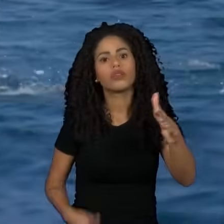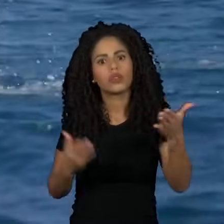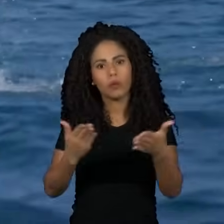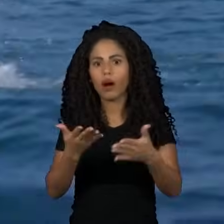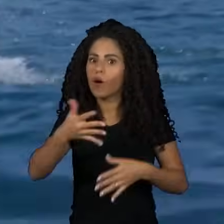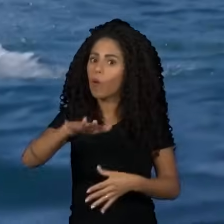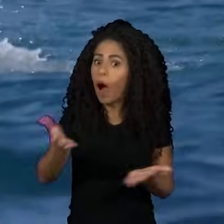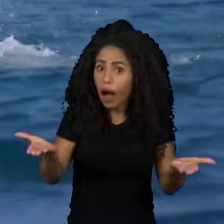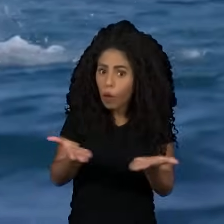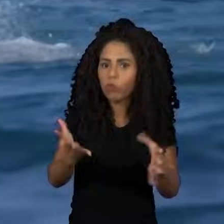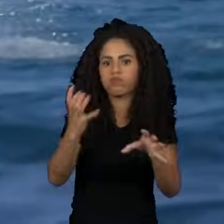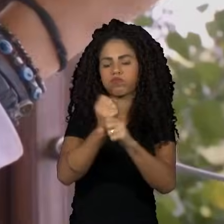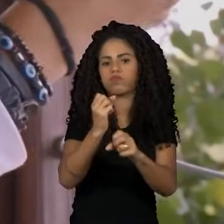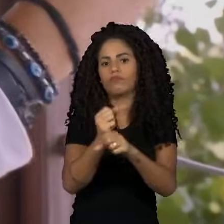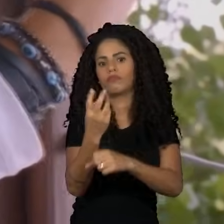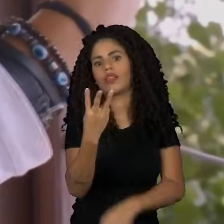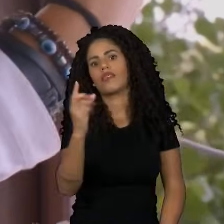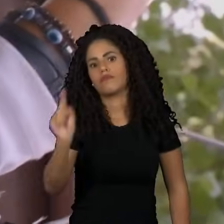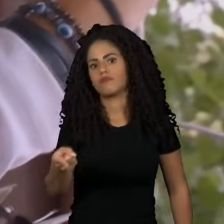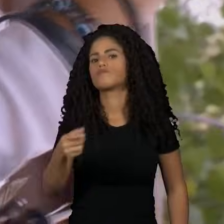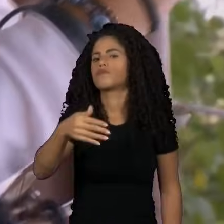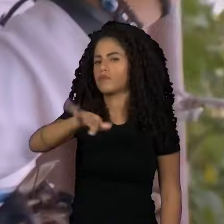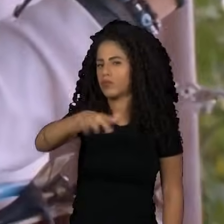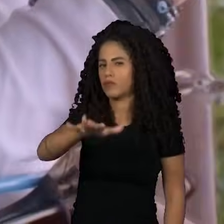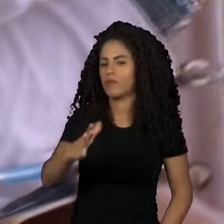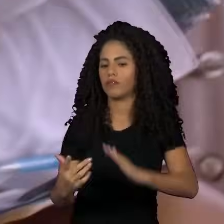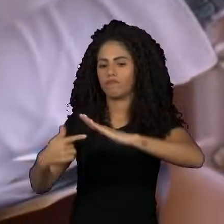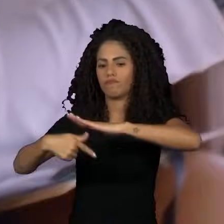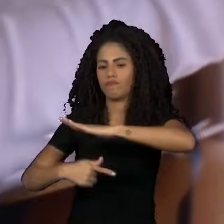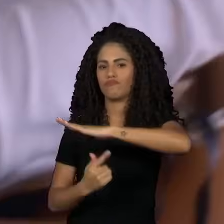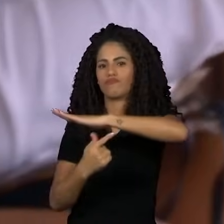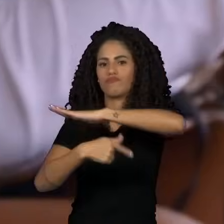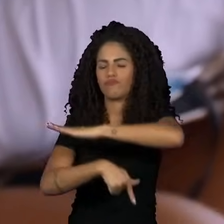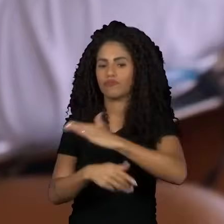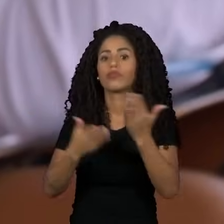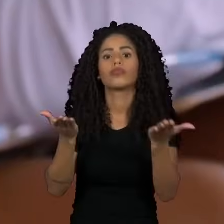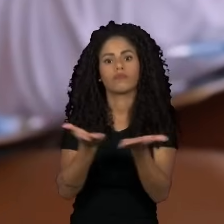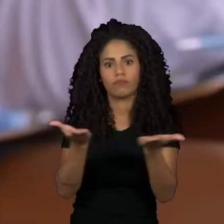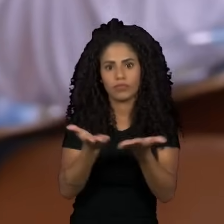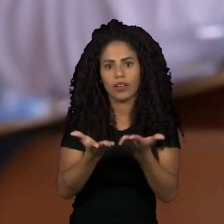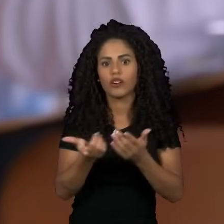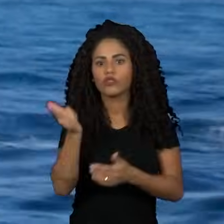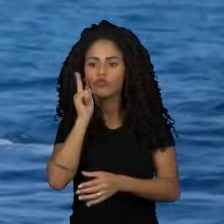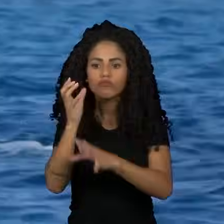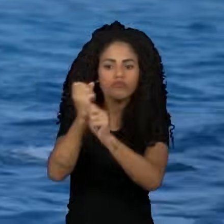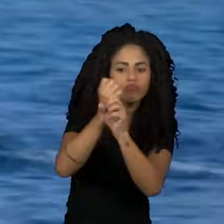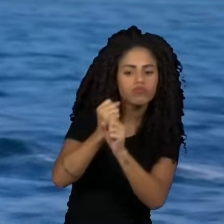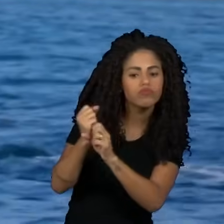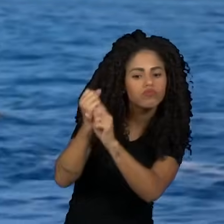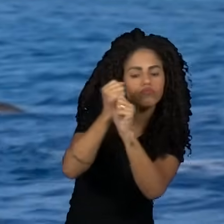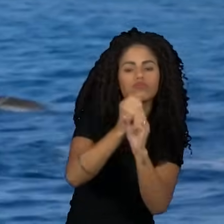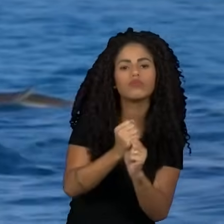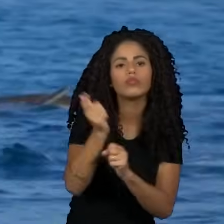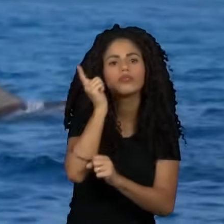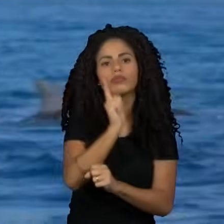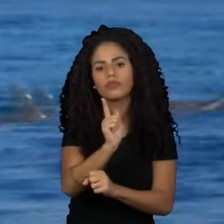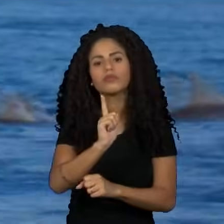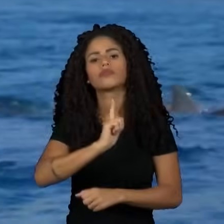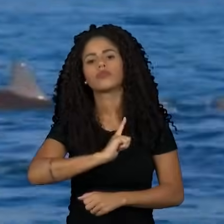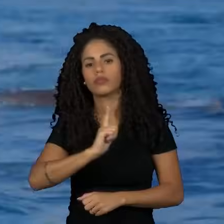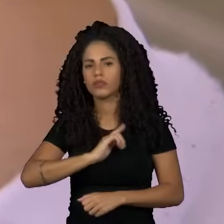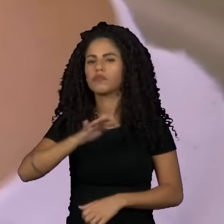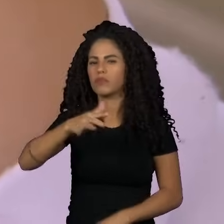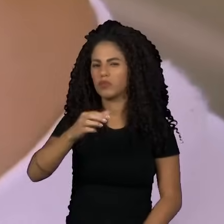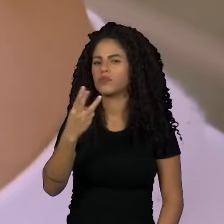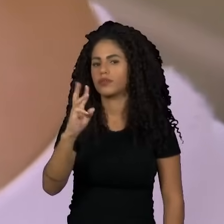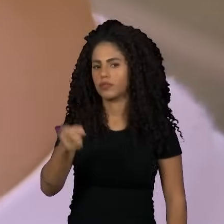especula que tem um pouco mais do que isso. Então pelo menos uns 3.000 golfinhos ao entorno do arquipélago, né, da cadeia montanhosa submarina de Fernando de Noronha. Existe a população de pelo menos